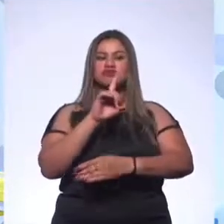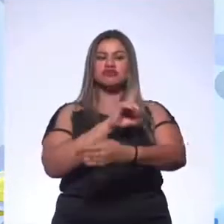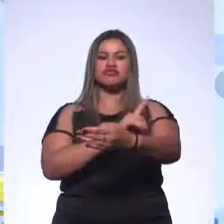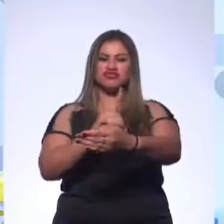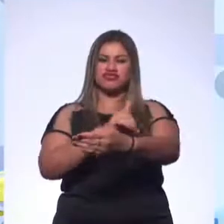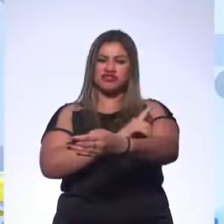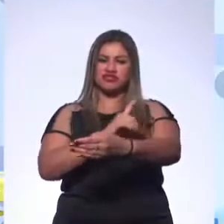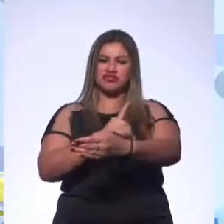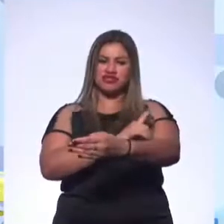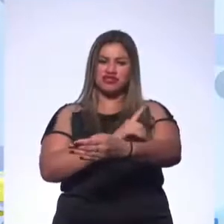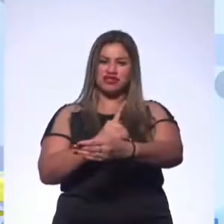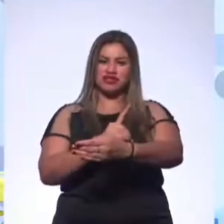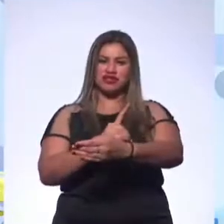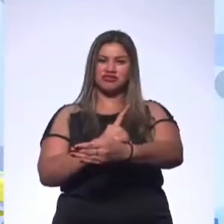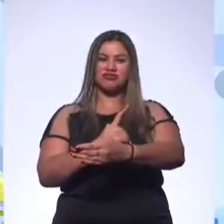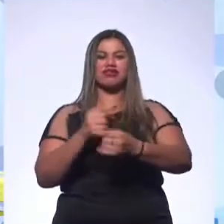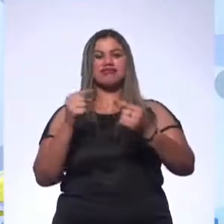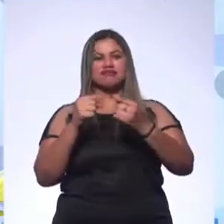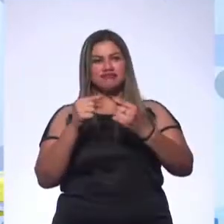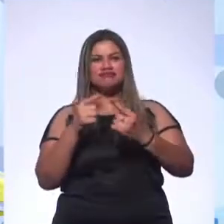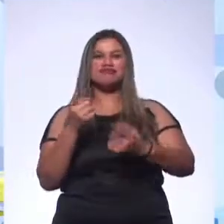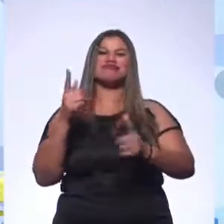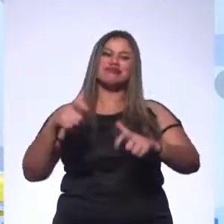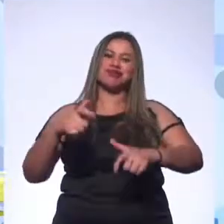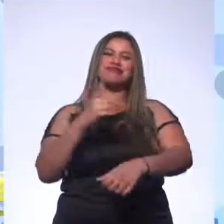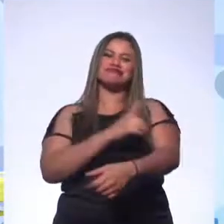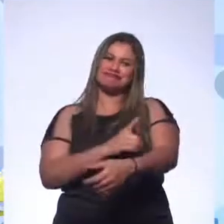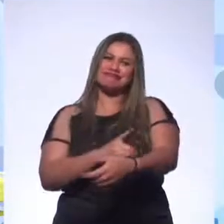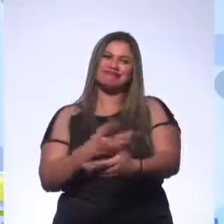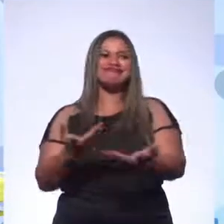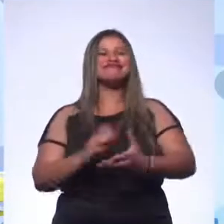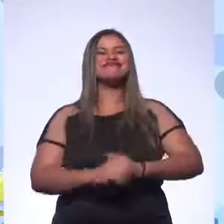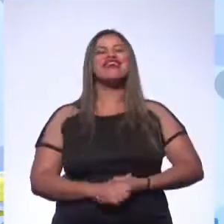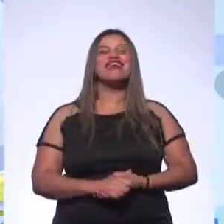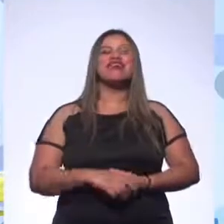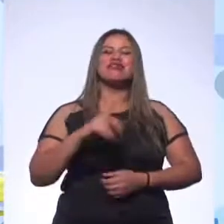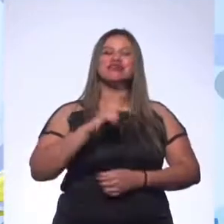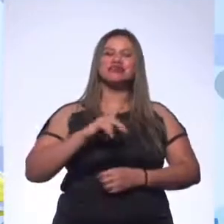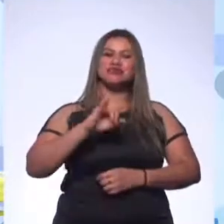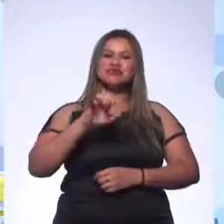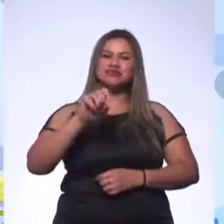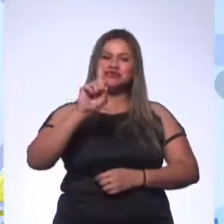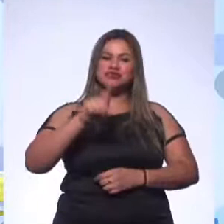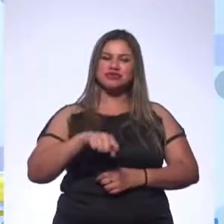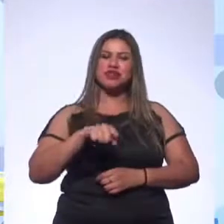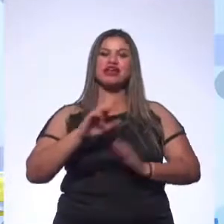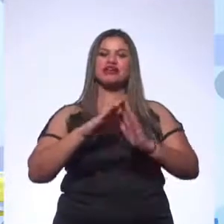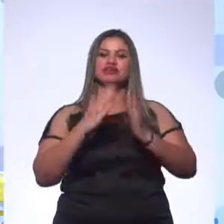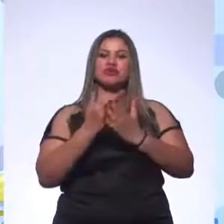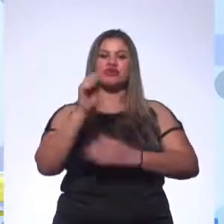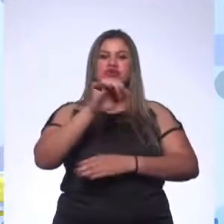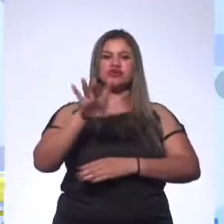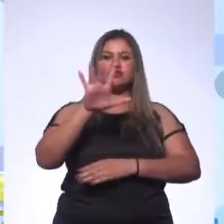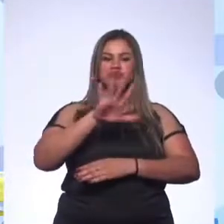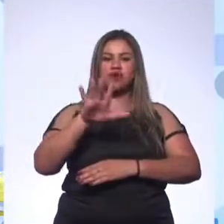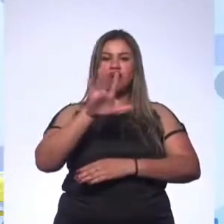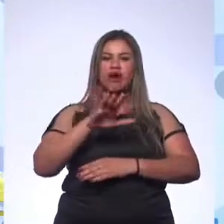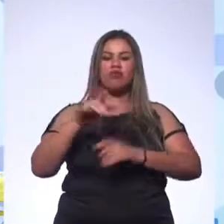Diadema, em Diadema. Também o professor José, da Escola Estadual Bairro